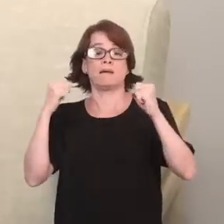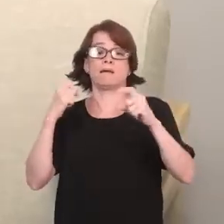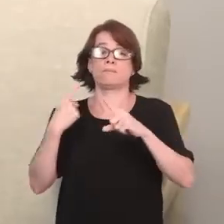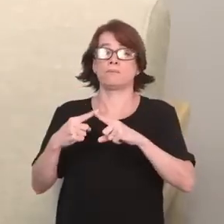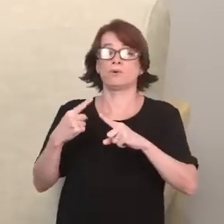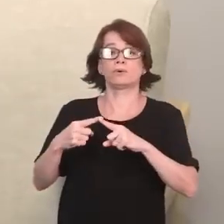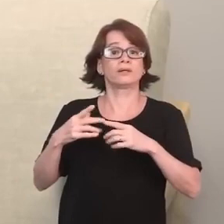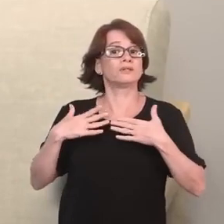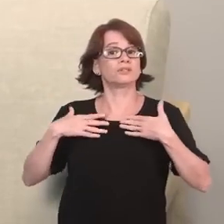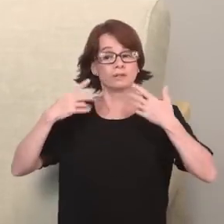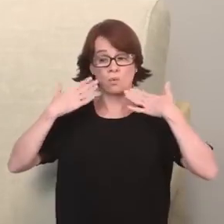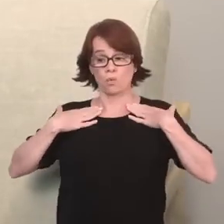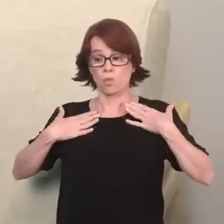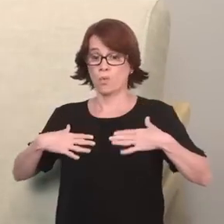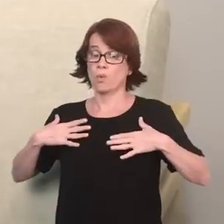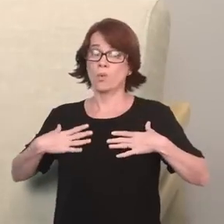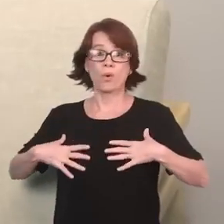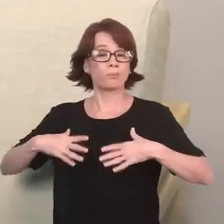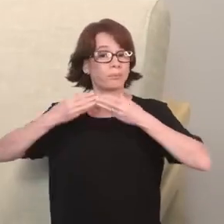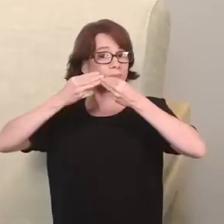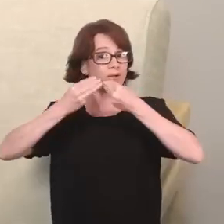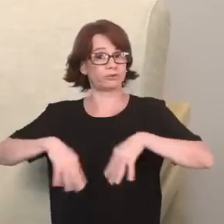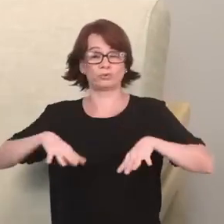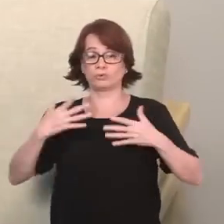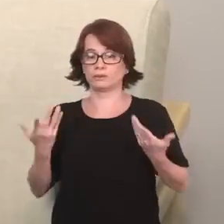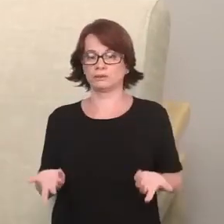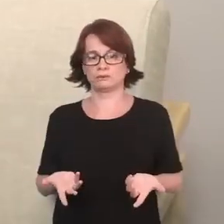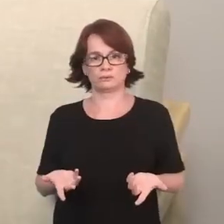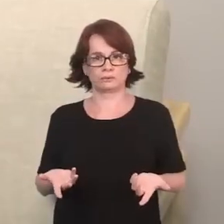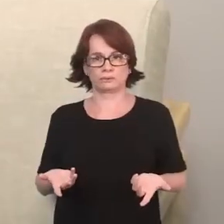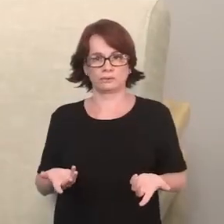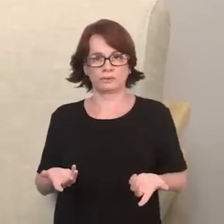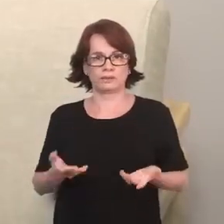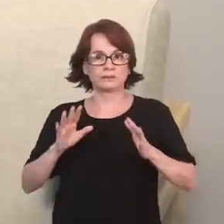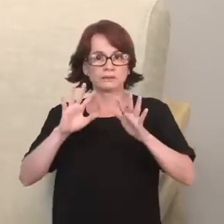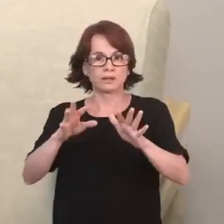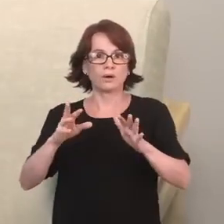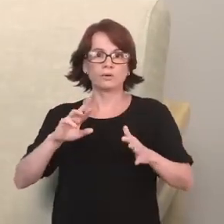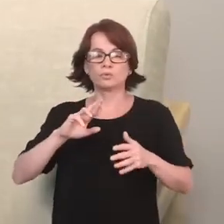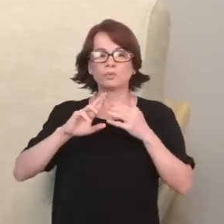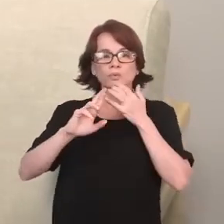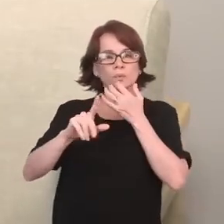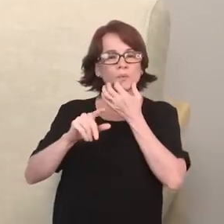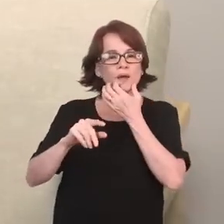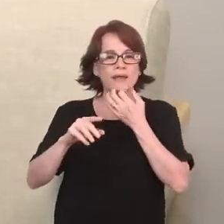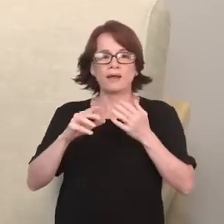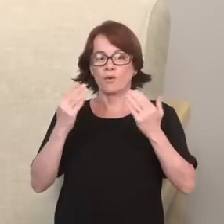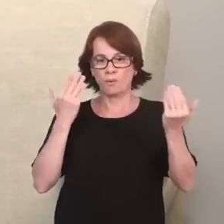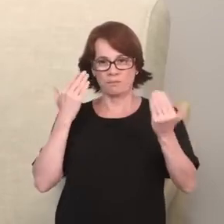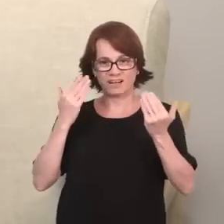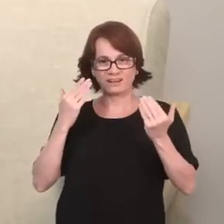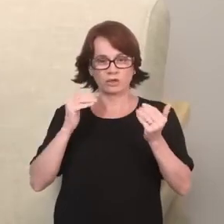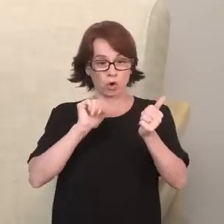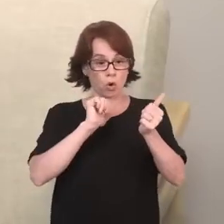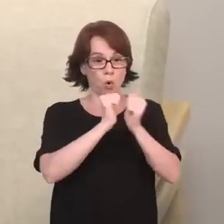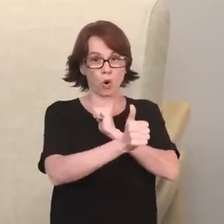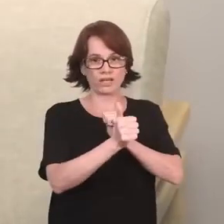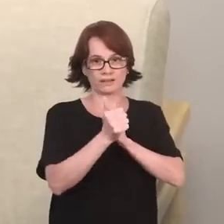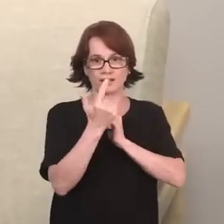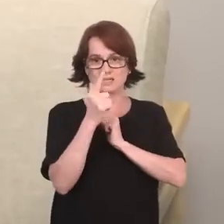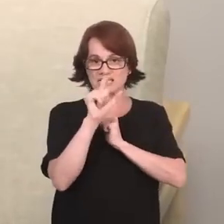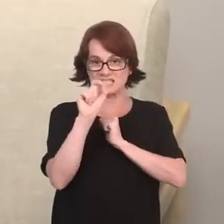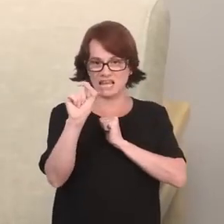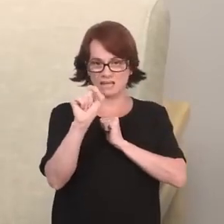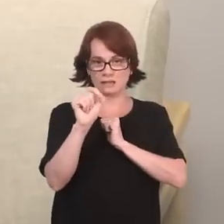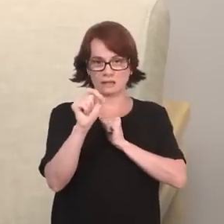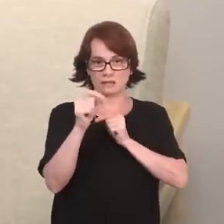porque eu estava ficando muito desgastada. E você pensa assim, não é uma corrida de 100 metros, como o pessoal fala, Sim. né? É uma maratona, então Sim. você tem que estar